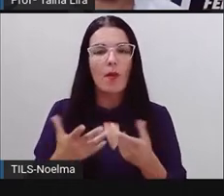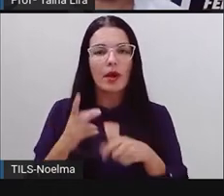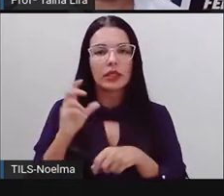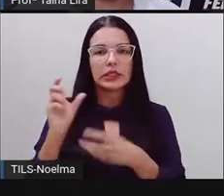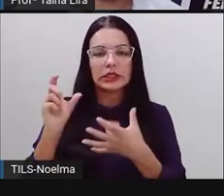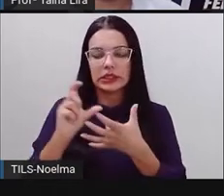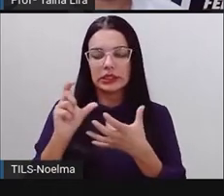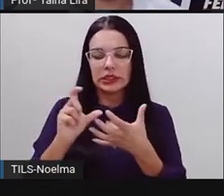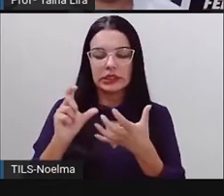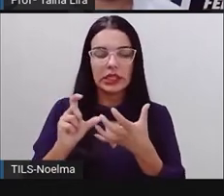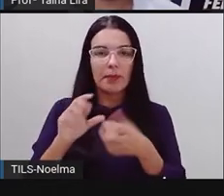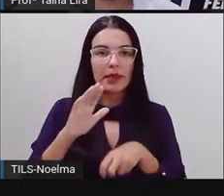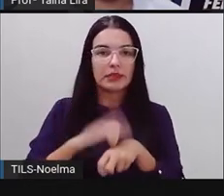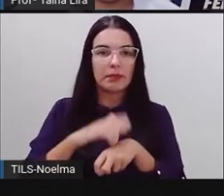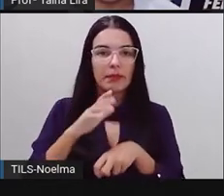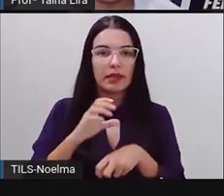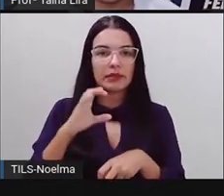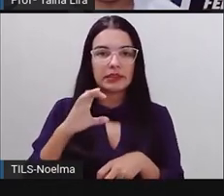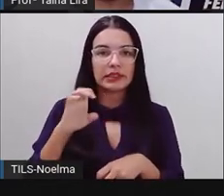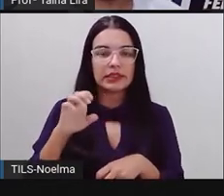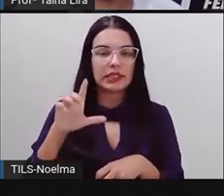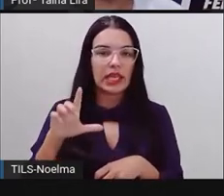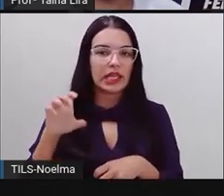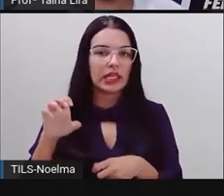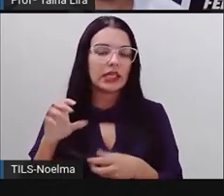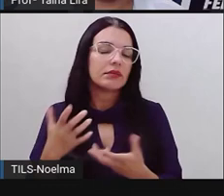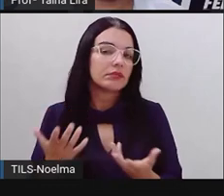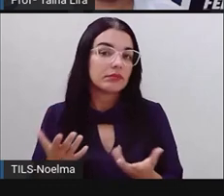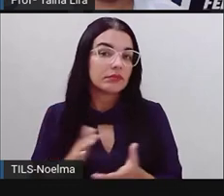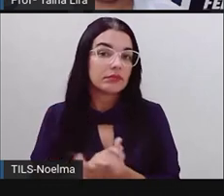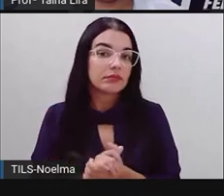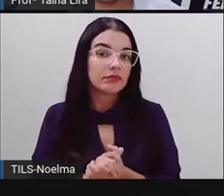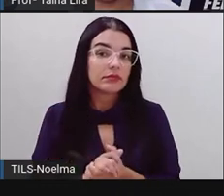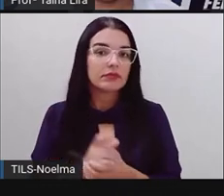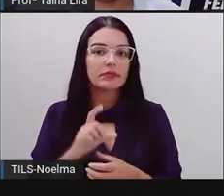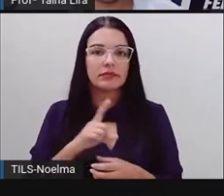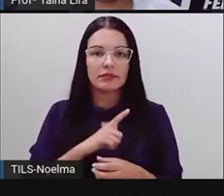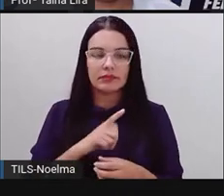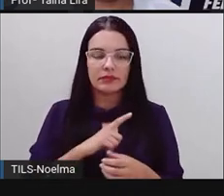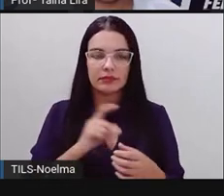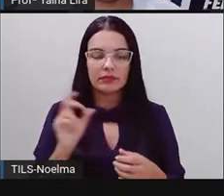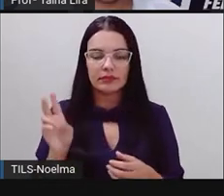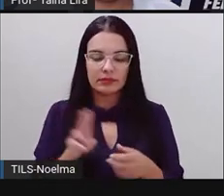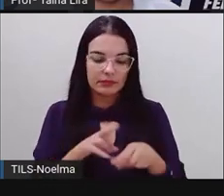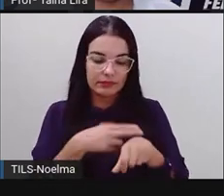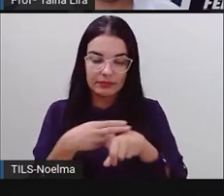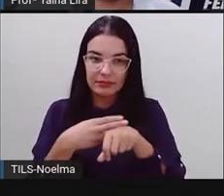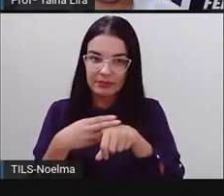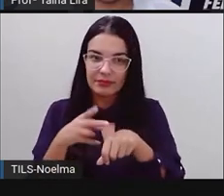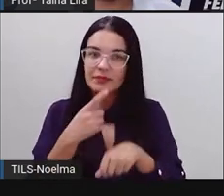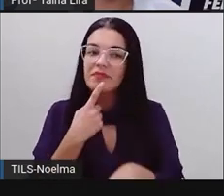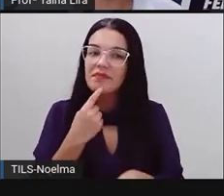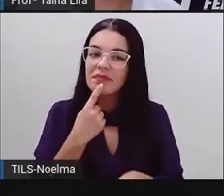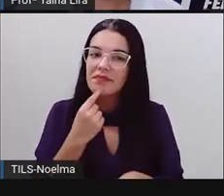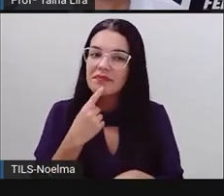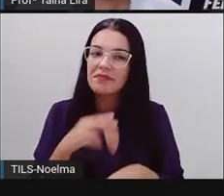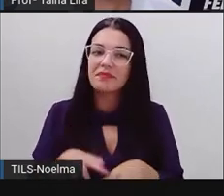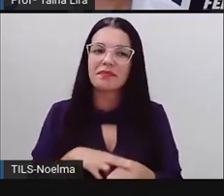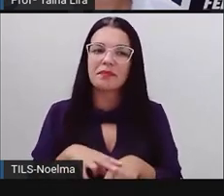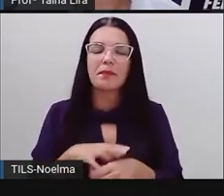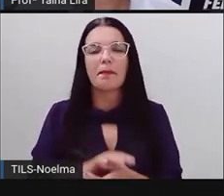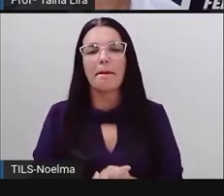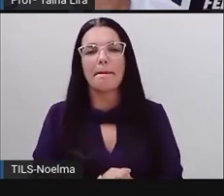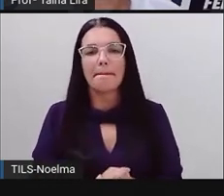sílaba mais forte da palavra Marcele Então essa sílaba que é pro pintou de vermelho ó fé